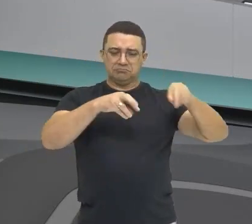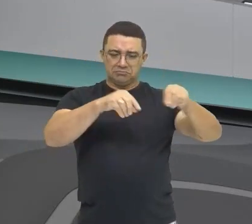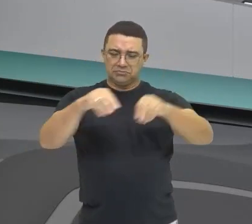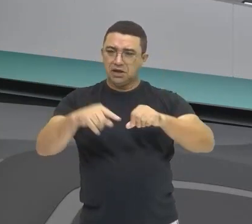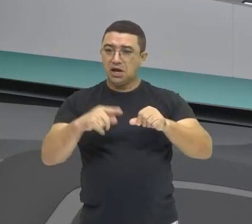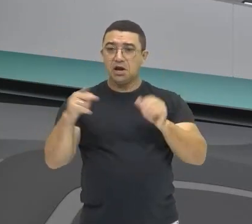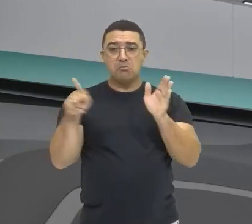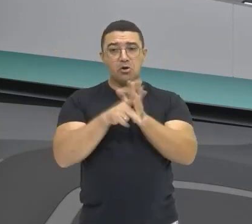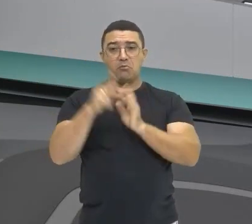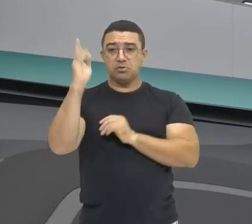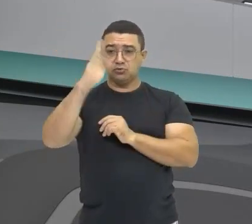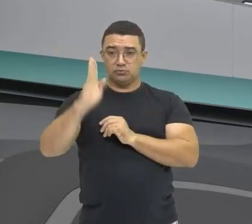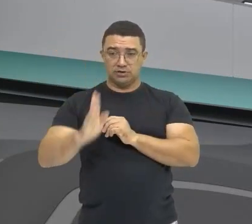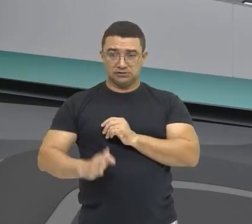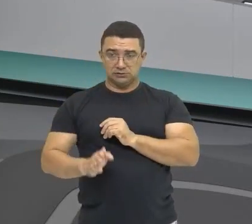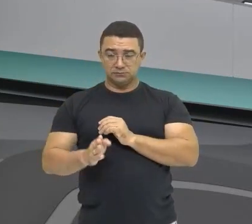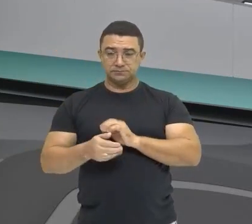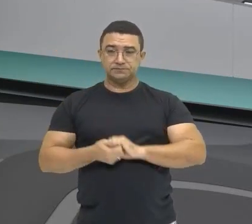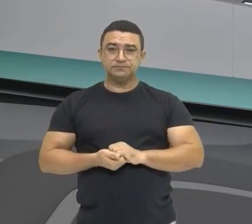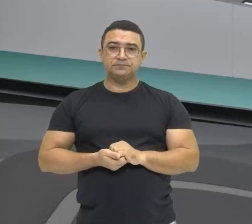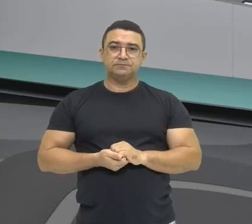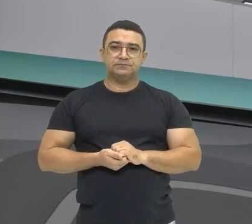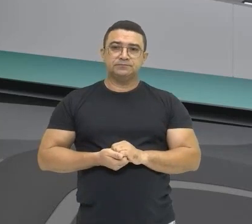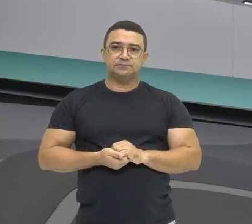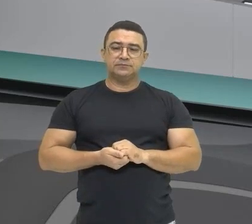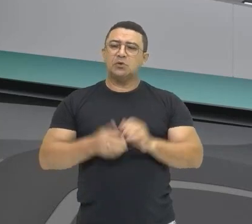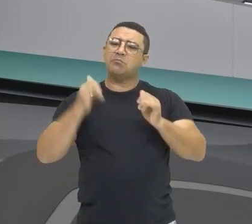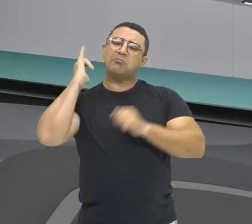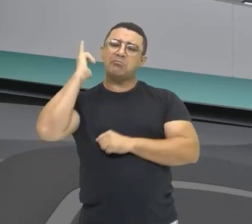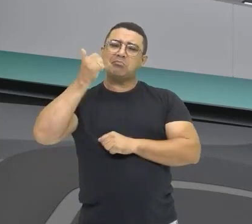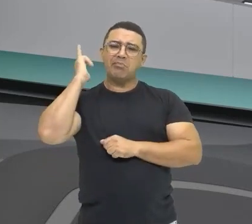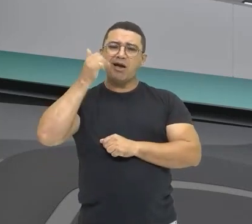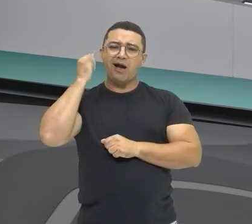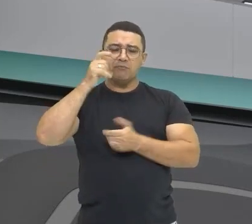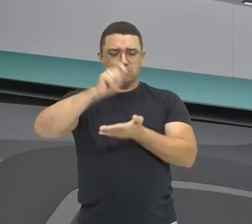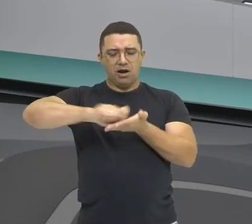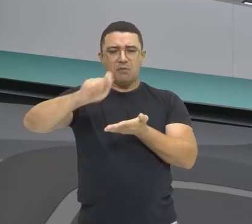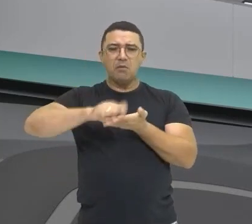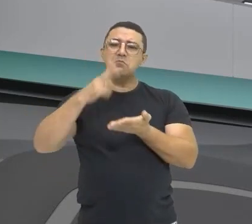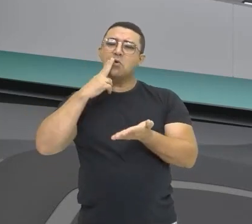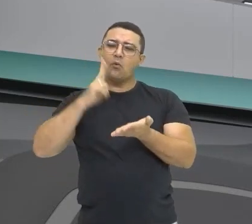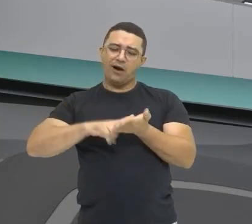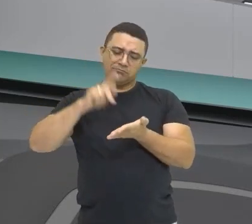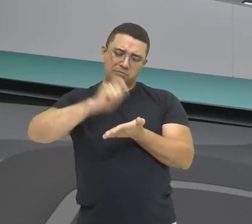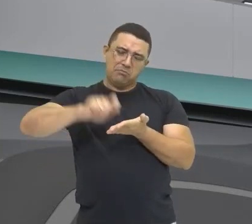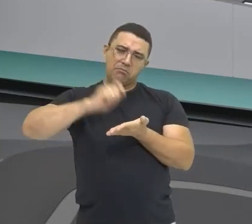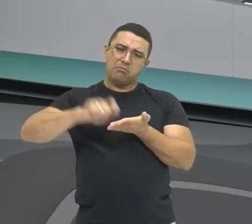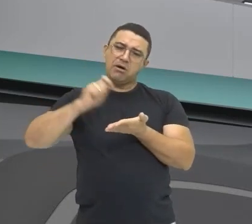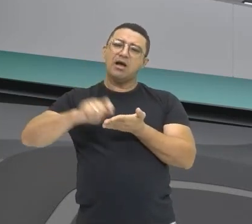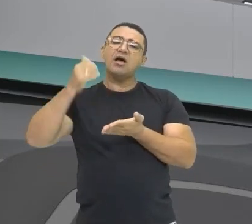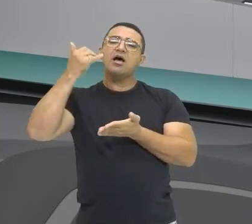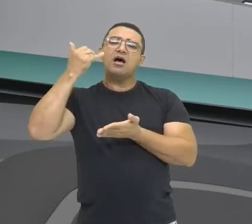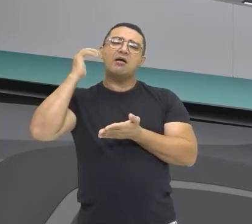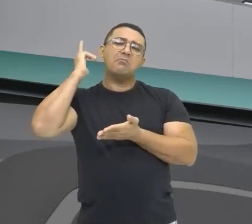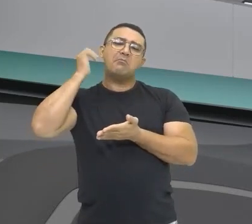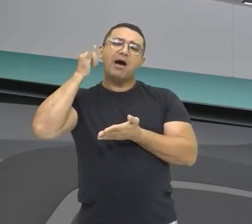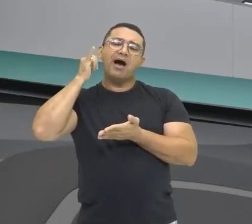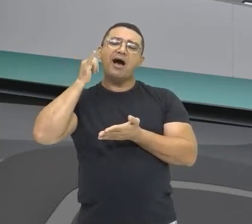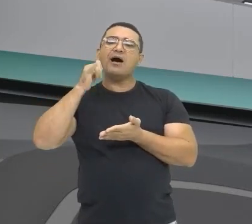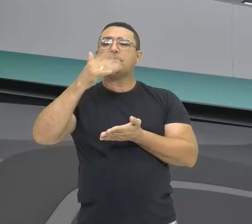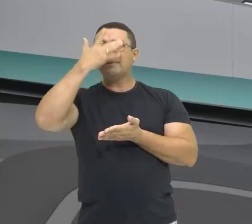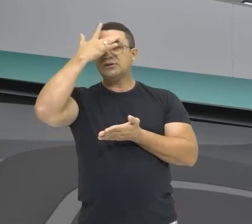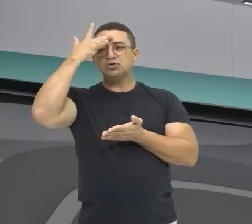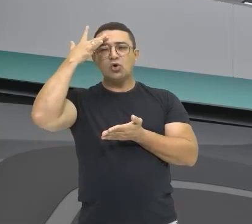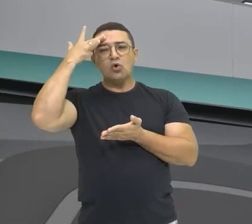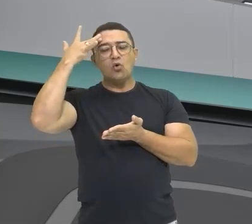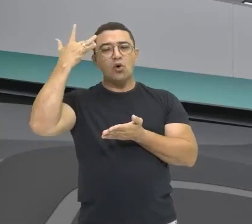território descoberto, das terras brasileiras. Narrar, né, como foi o desembarque dos europeus no